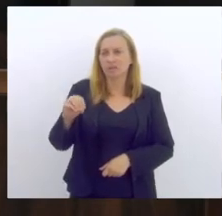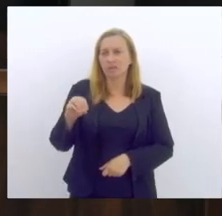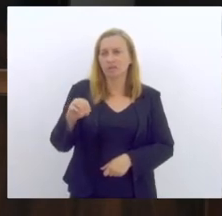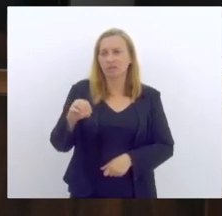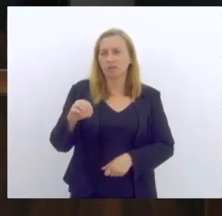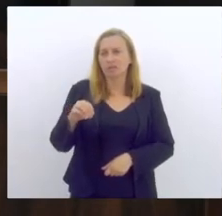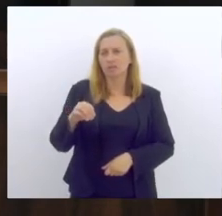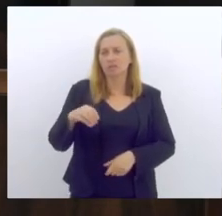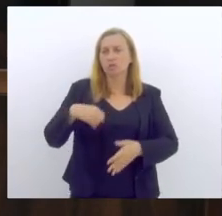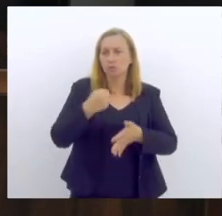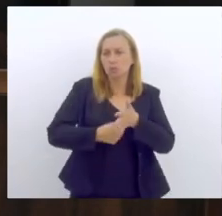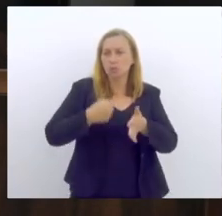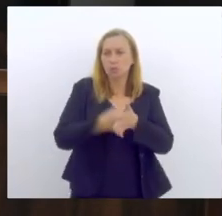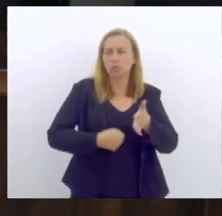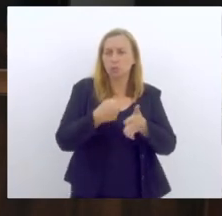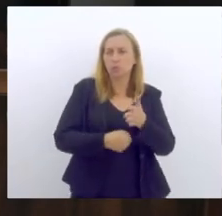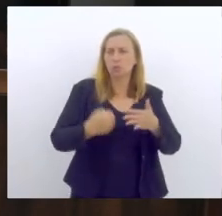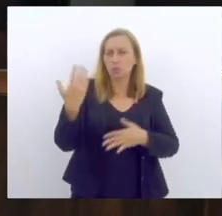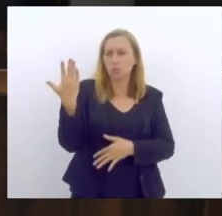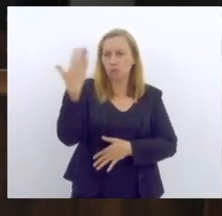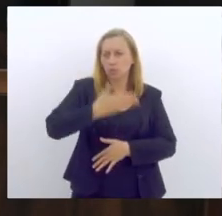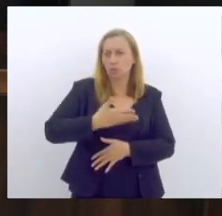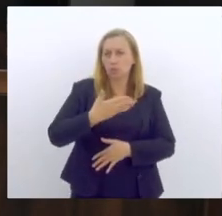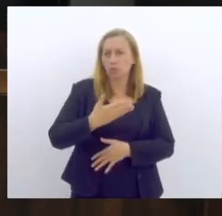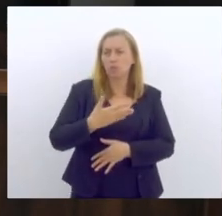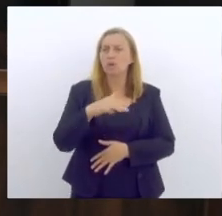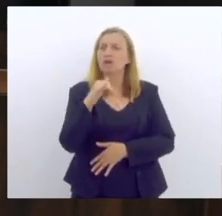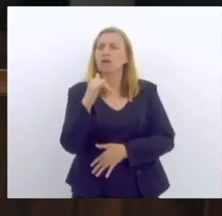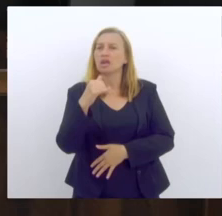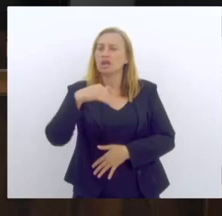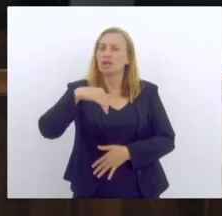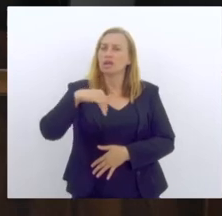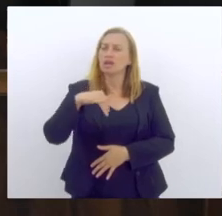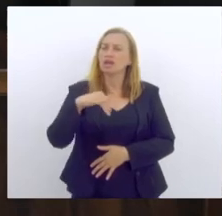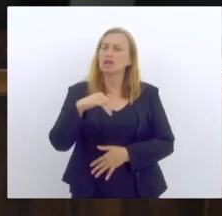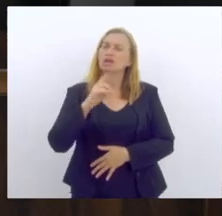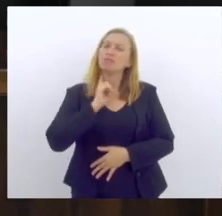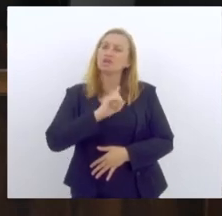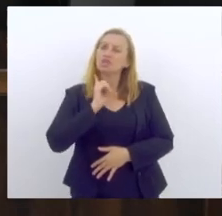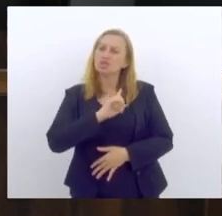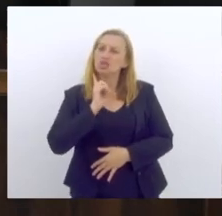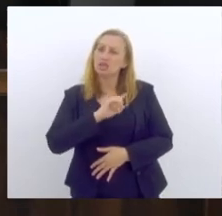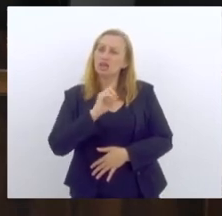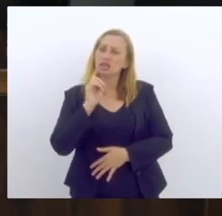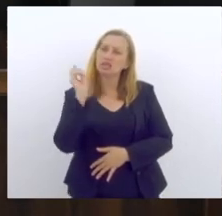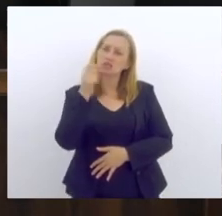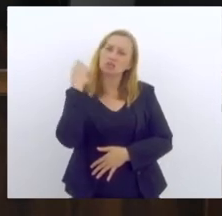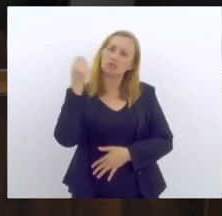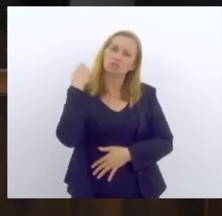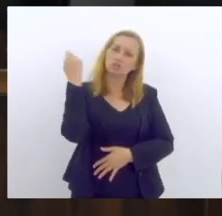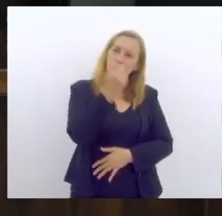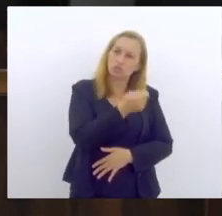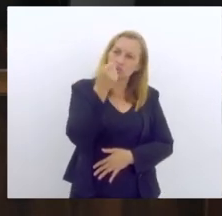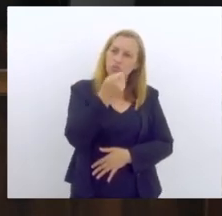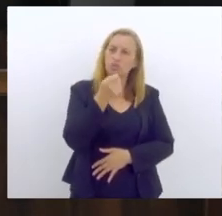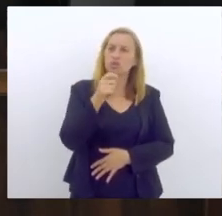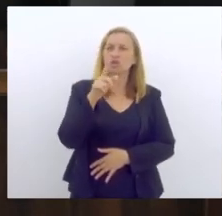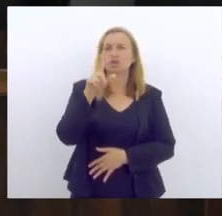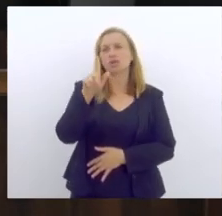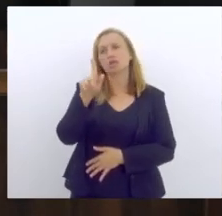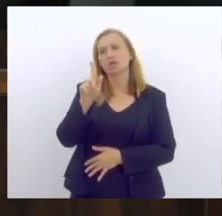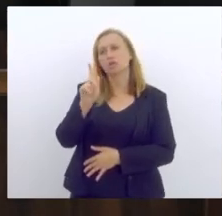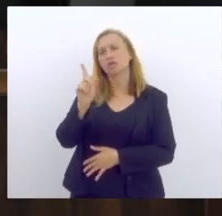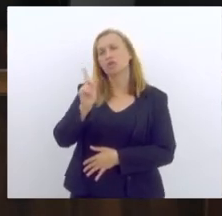essa lei hoje garante também Minas Gerais Rio Grande do Sul e Goiás né então